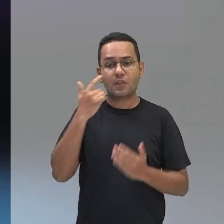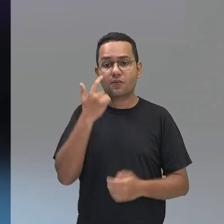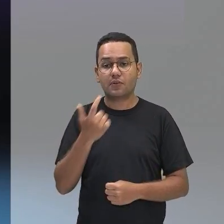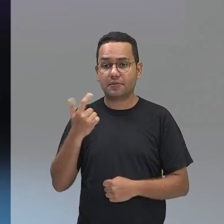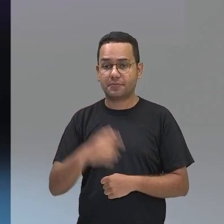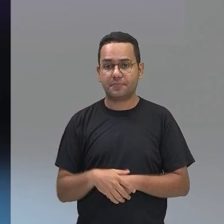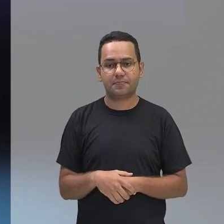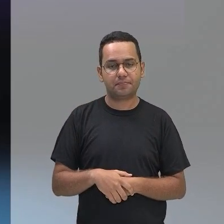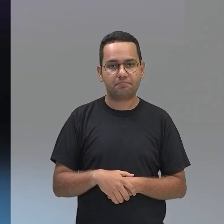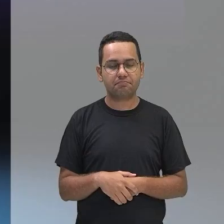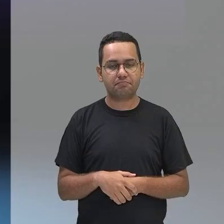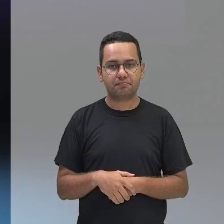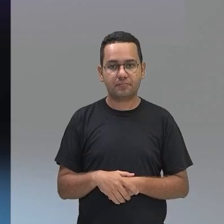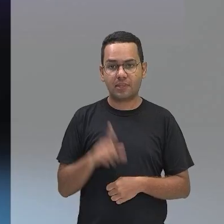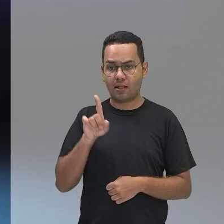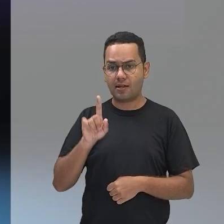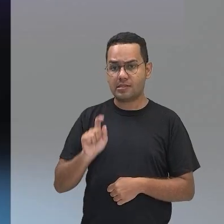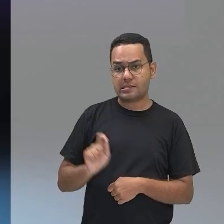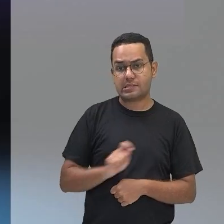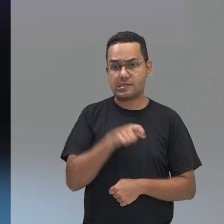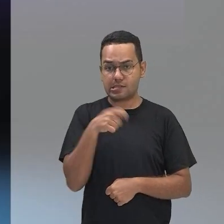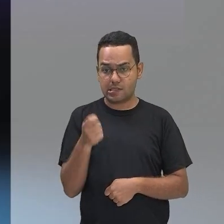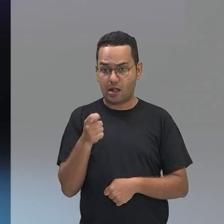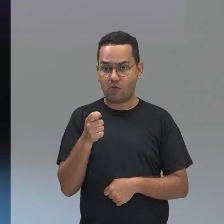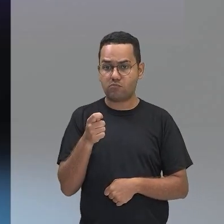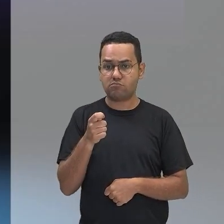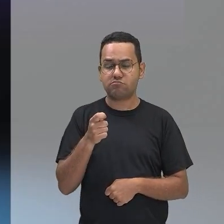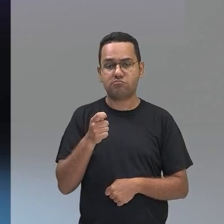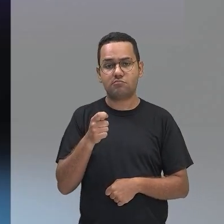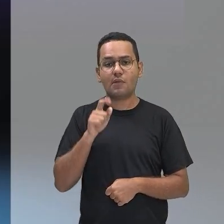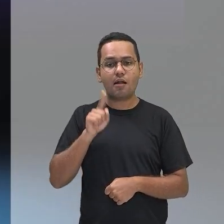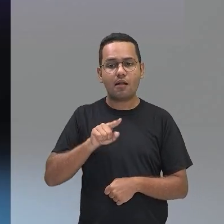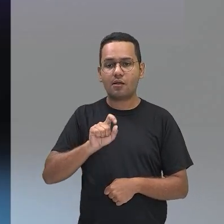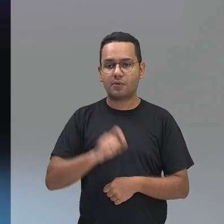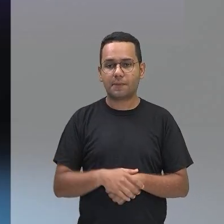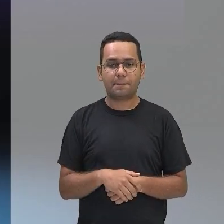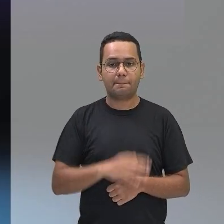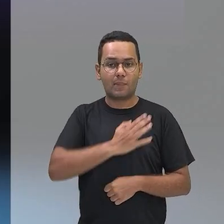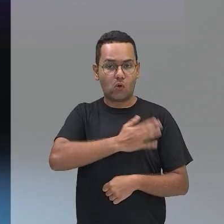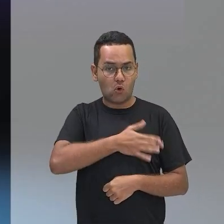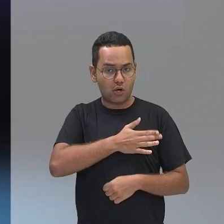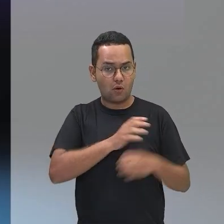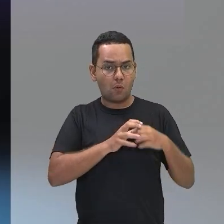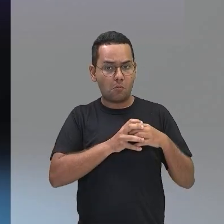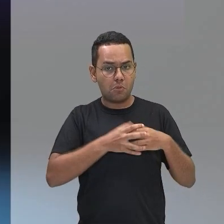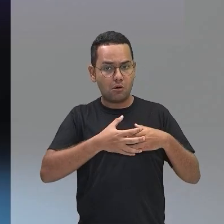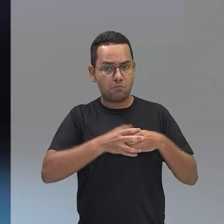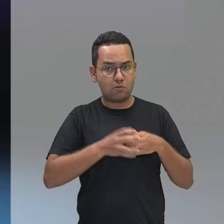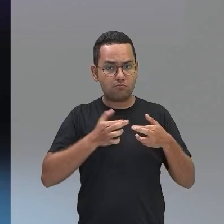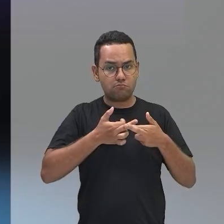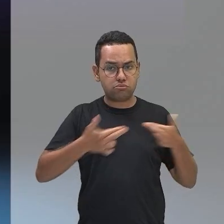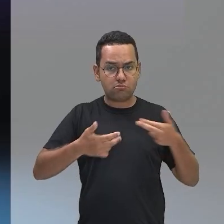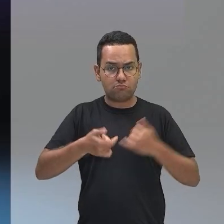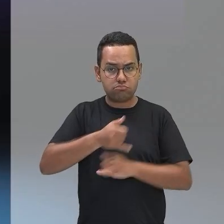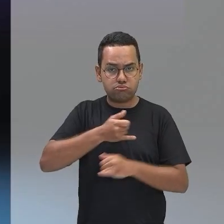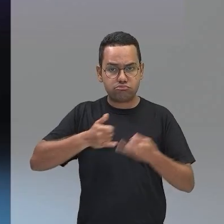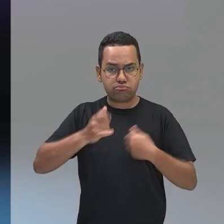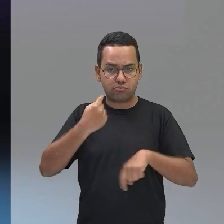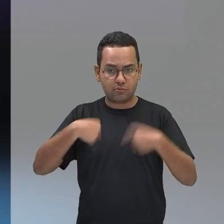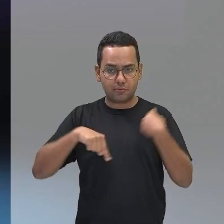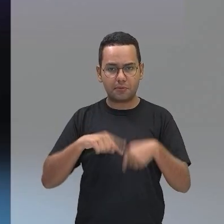Tá aí, ó, nessa imagem bacana aí, ó, o sangue saindo do coração, né? Cheio de glóbulos vermelhos aí,